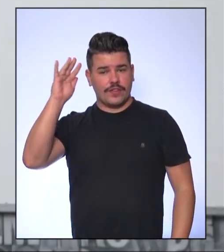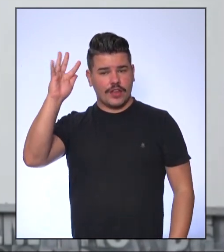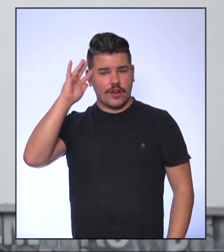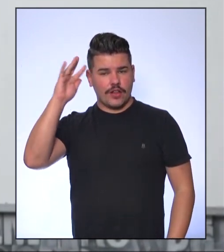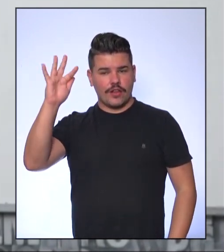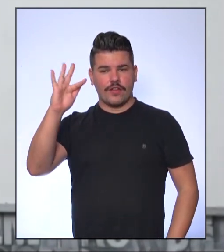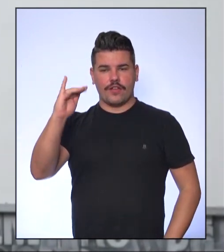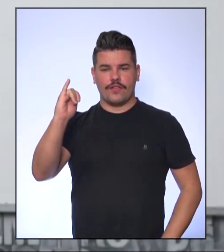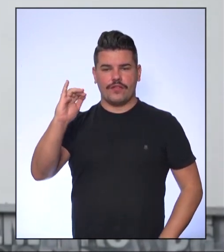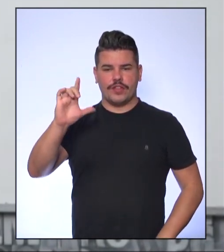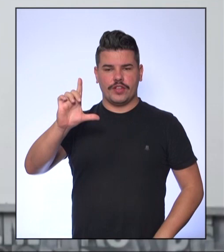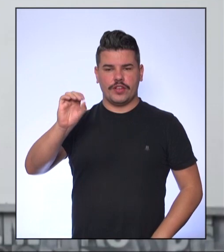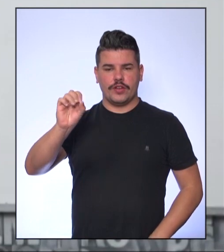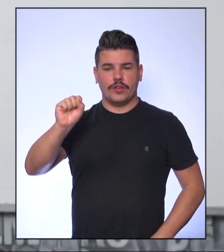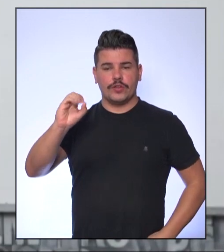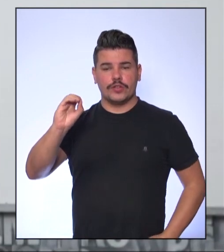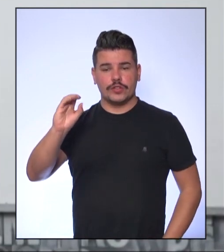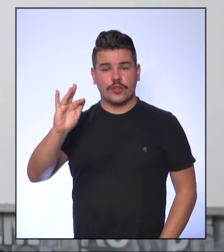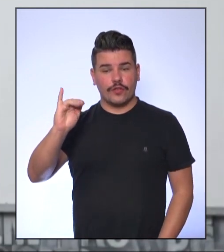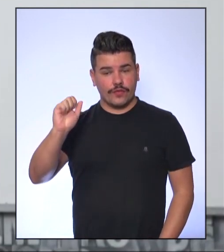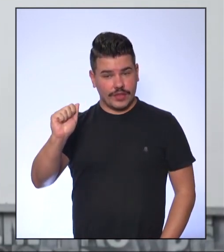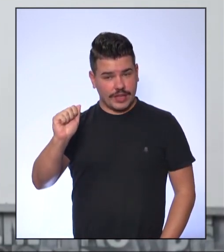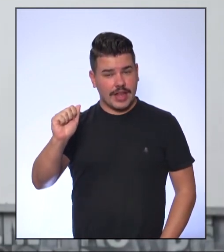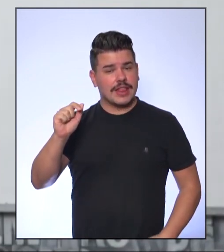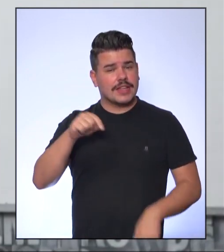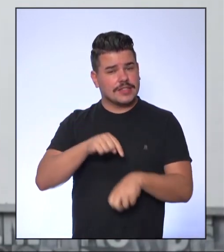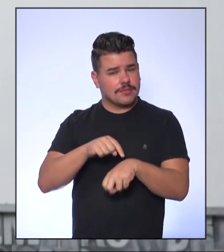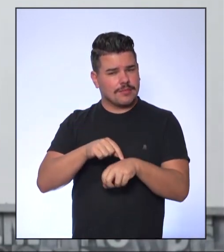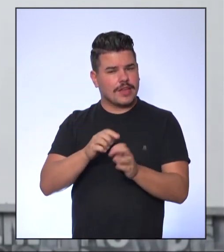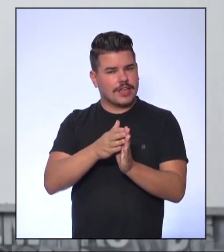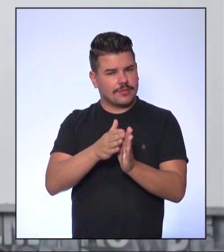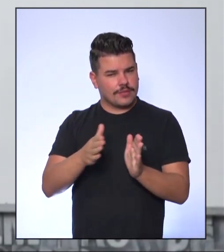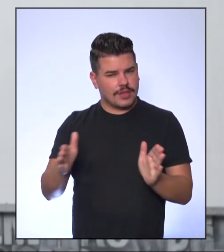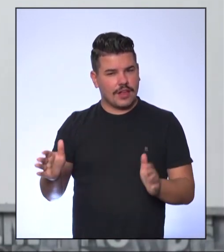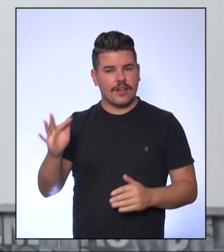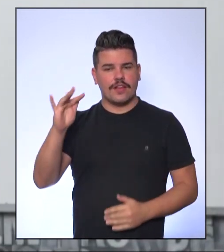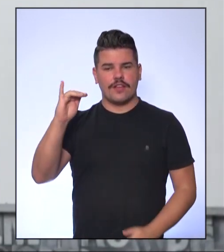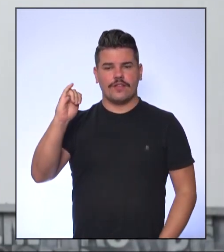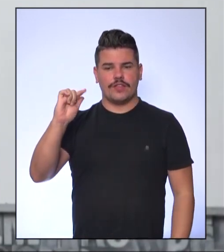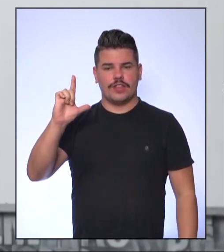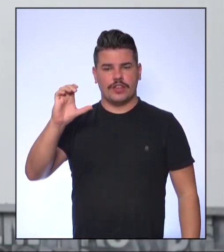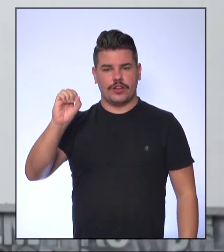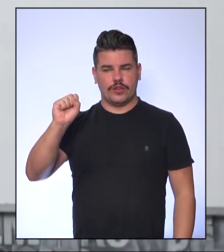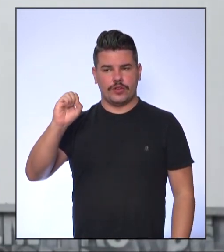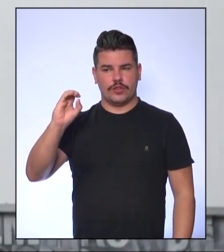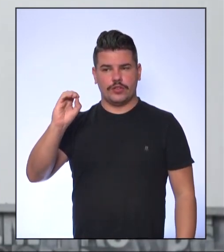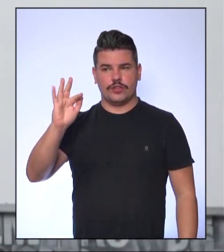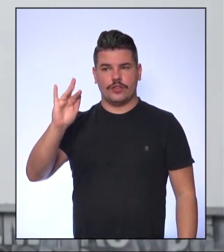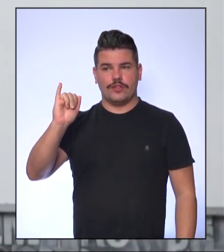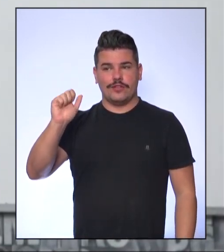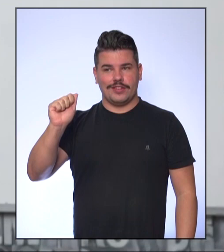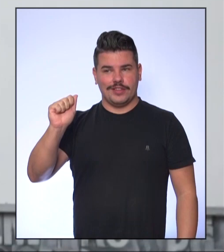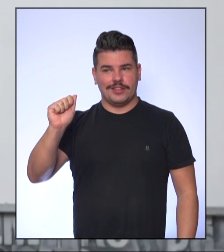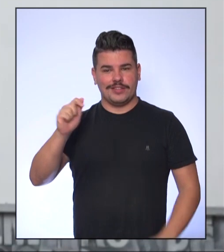Nesta mesma face, vamos pensar aqui, ainda na filosofia, abaixo aqui,